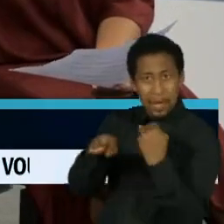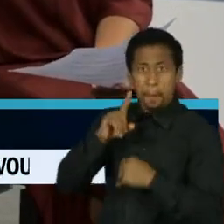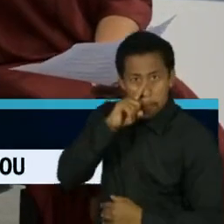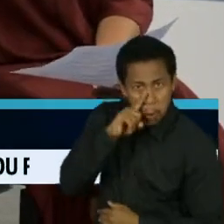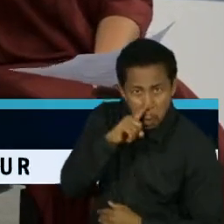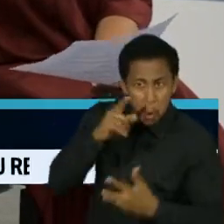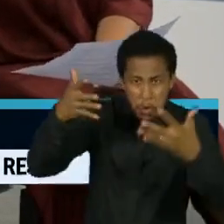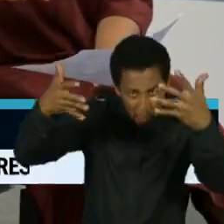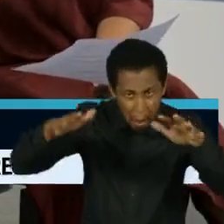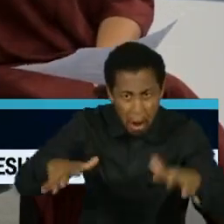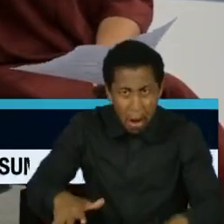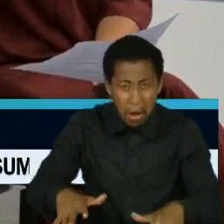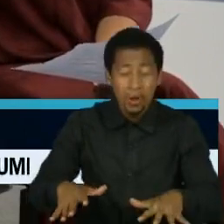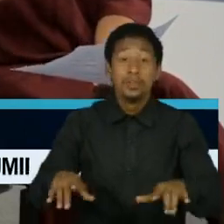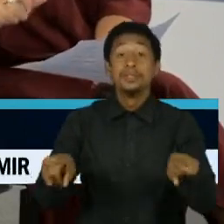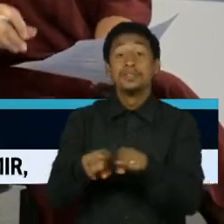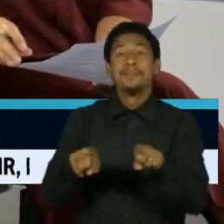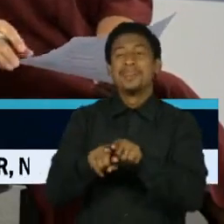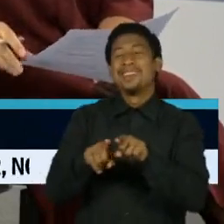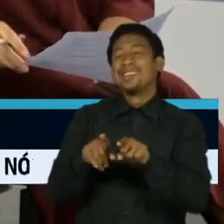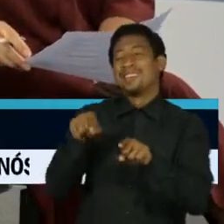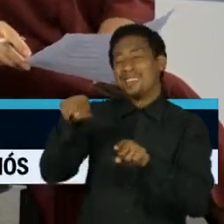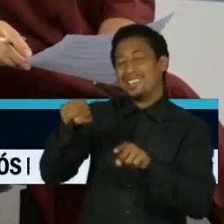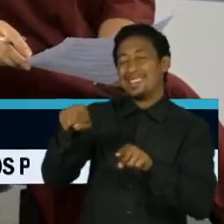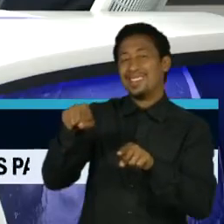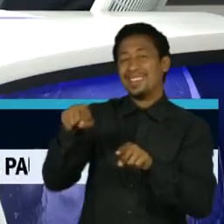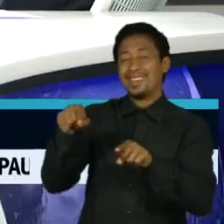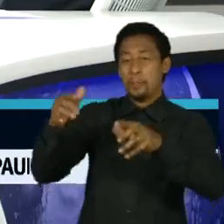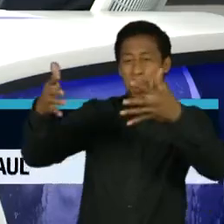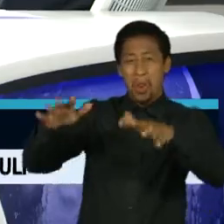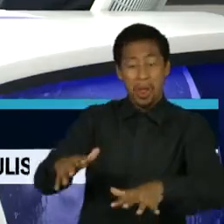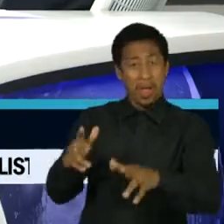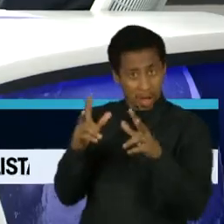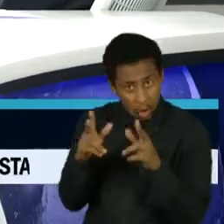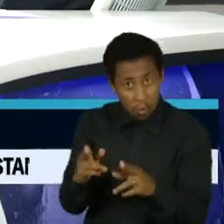relação desse acidente agora com o de 2007 da Estação Pinheiros?